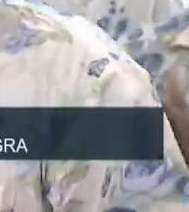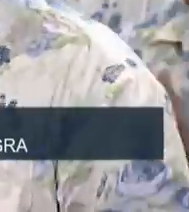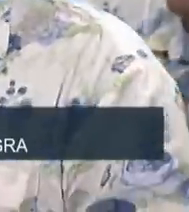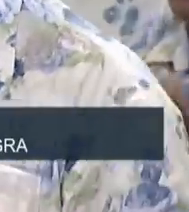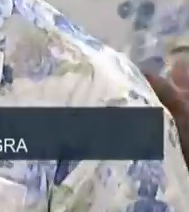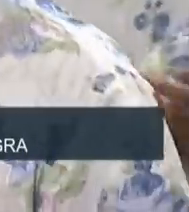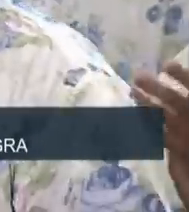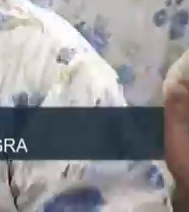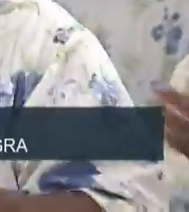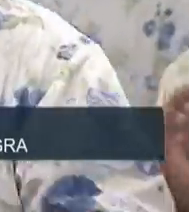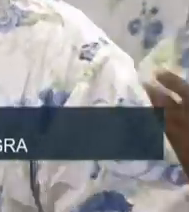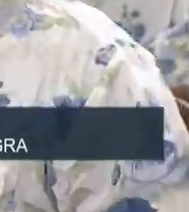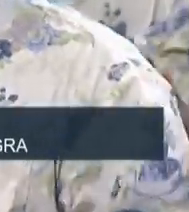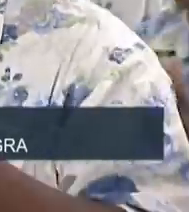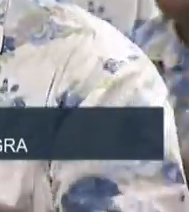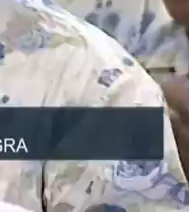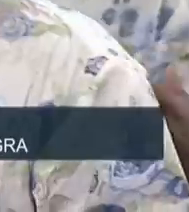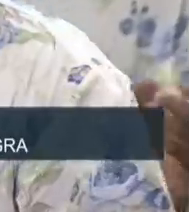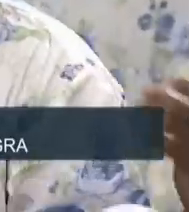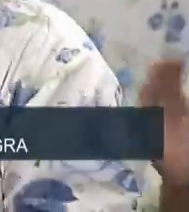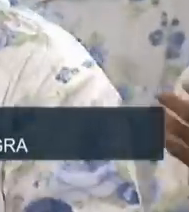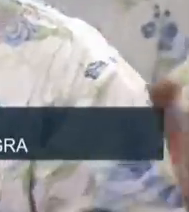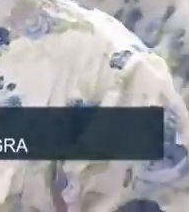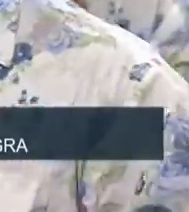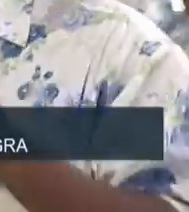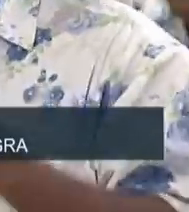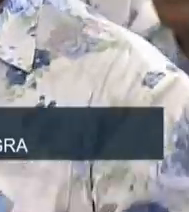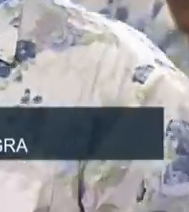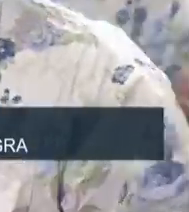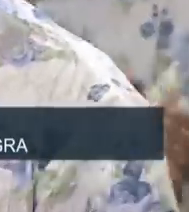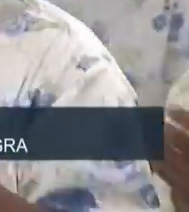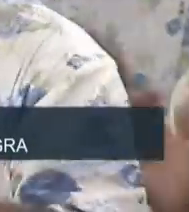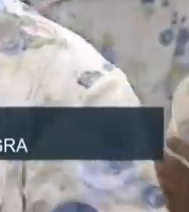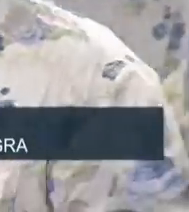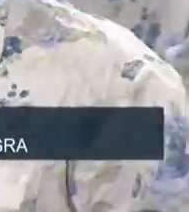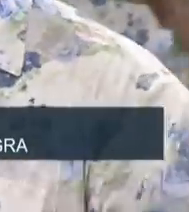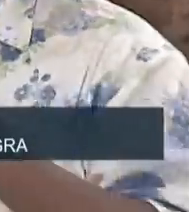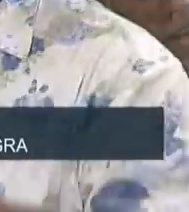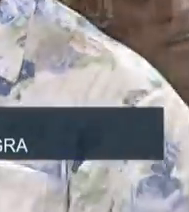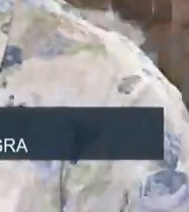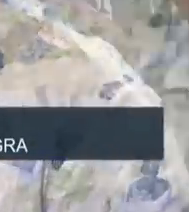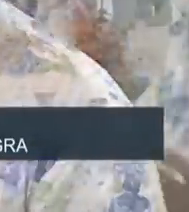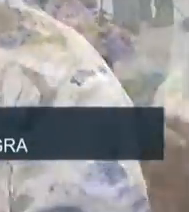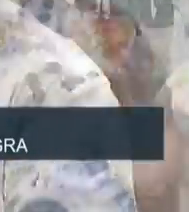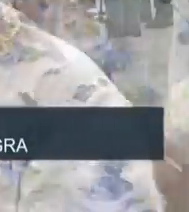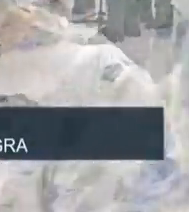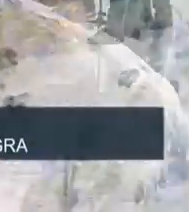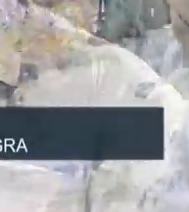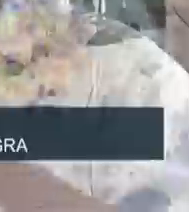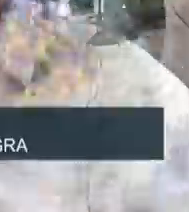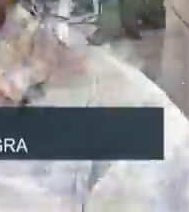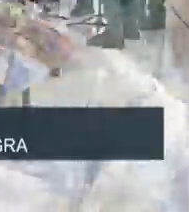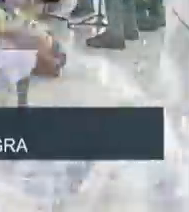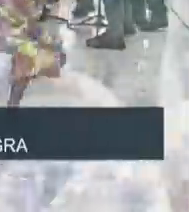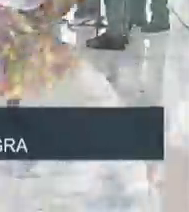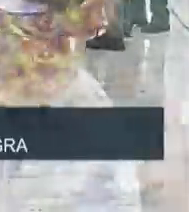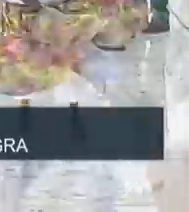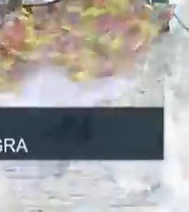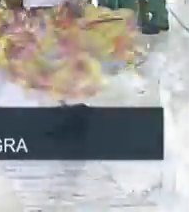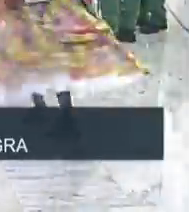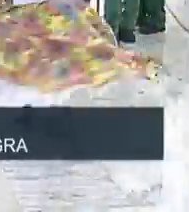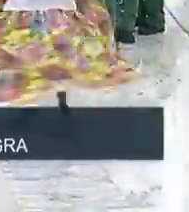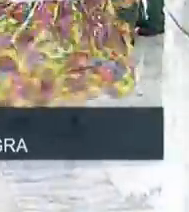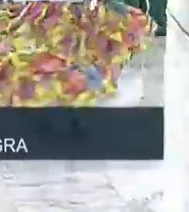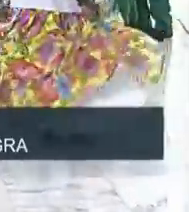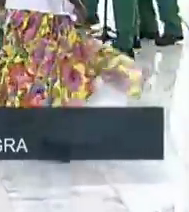na capital brasileir sentou Sentou sentou no meião Sentou